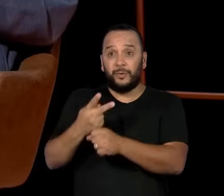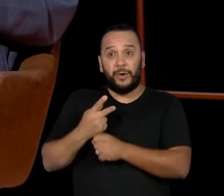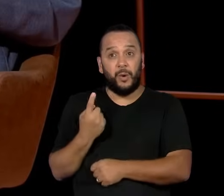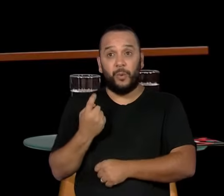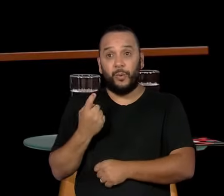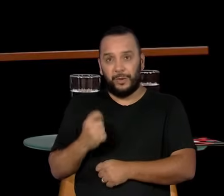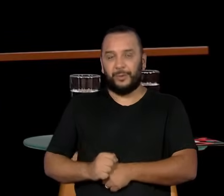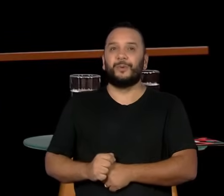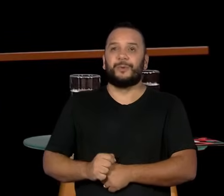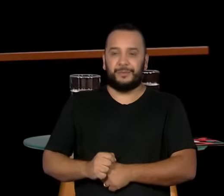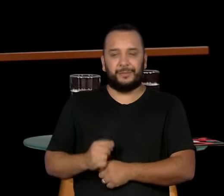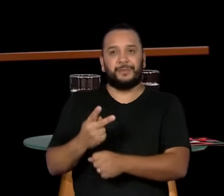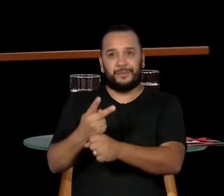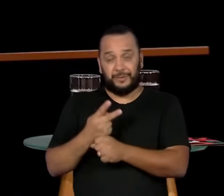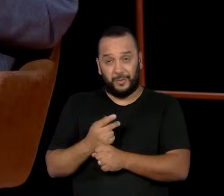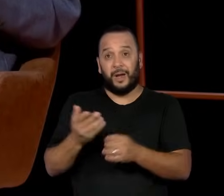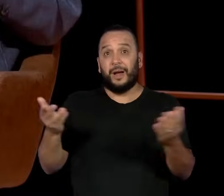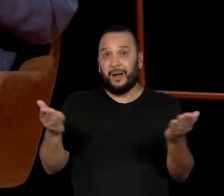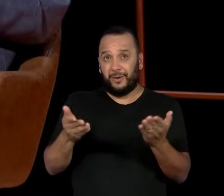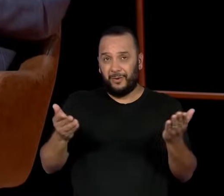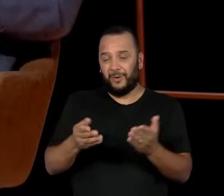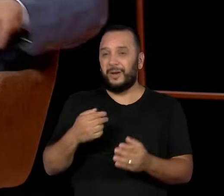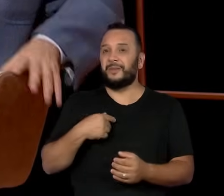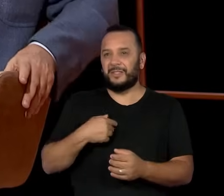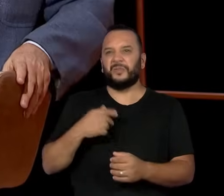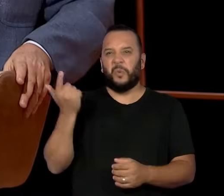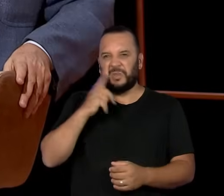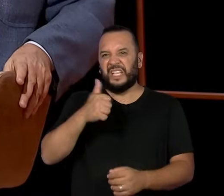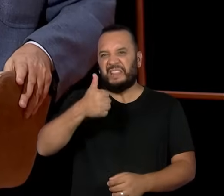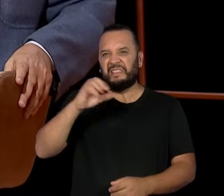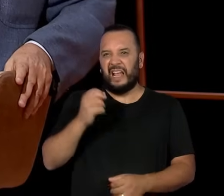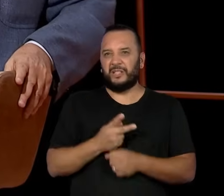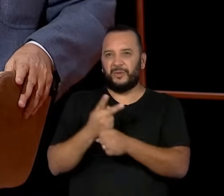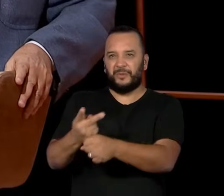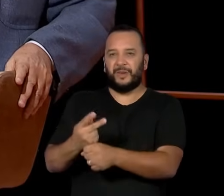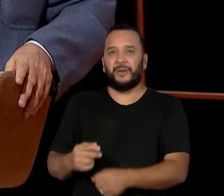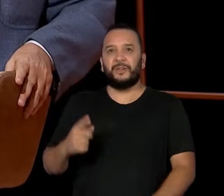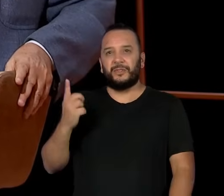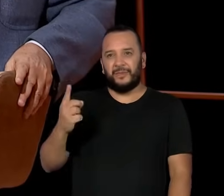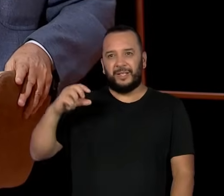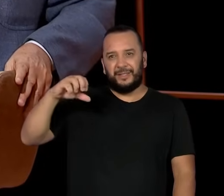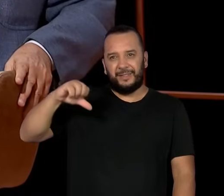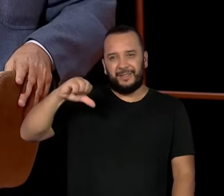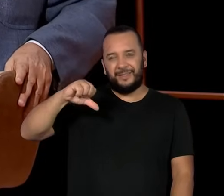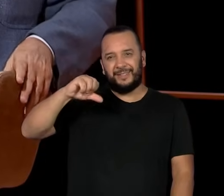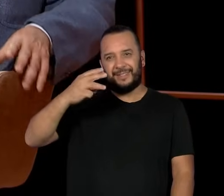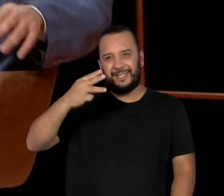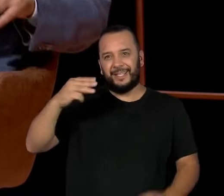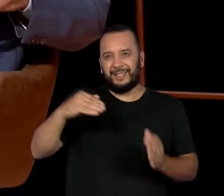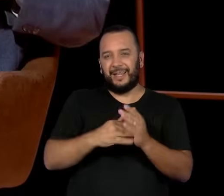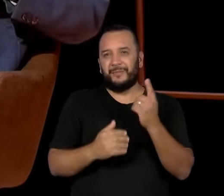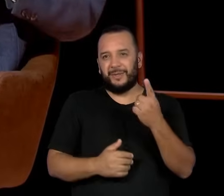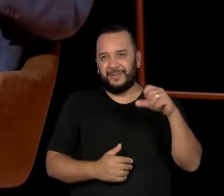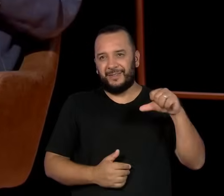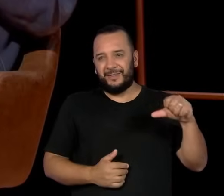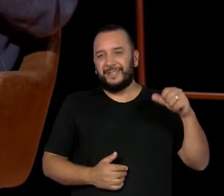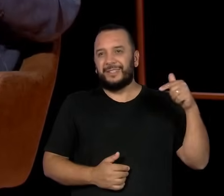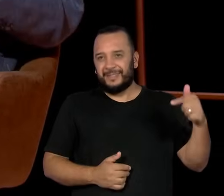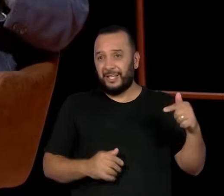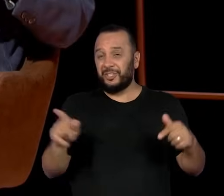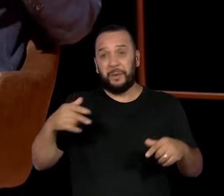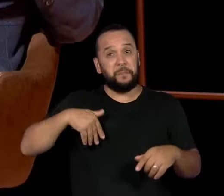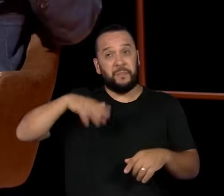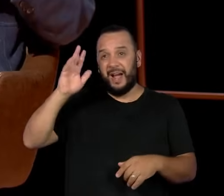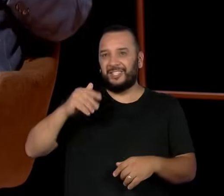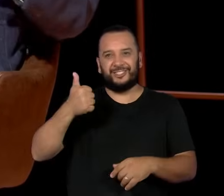gente voltou, eu falei, agora nós vamos ganhar 10 troféus. E Jorge, de 93 até 97, ganhou realmente mais de 10